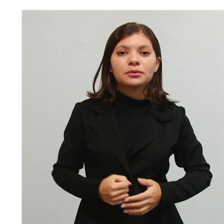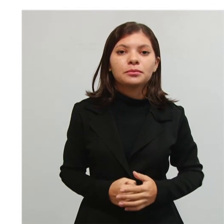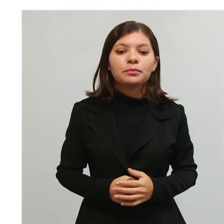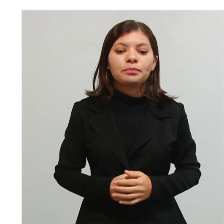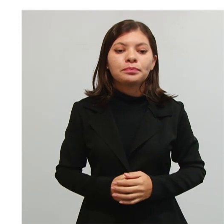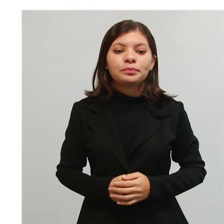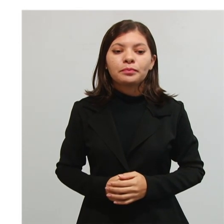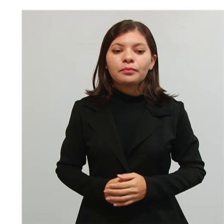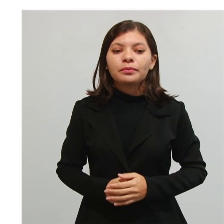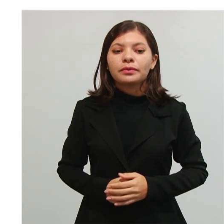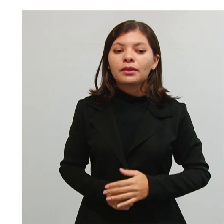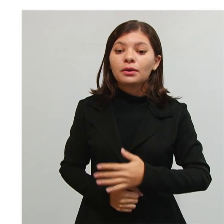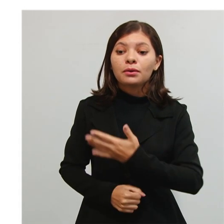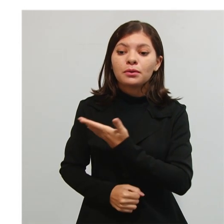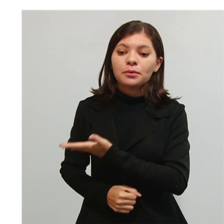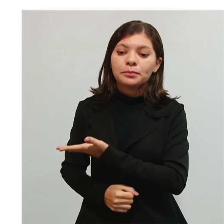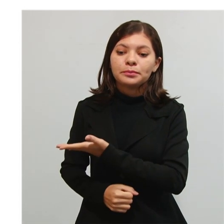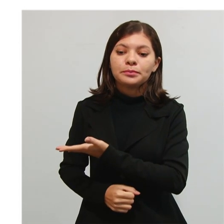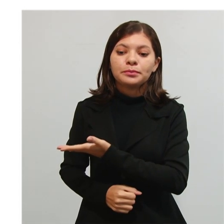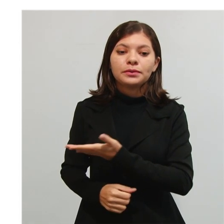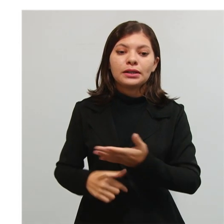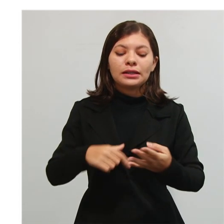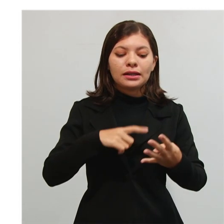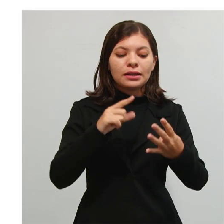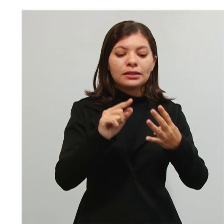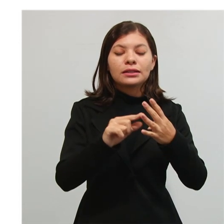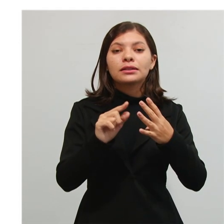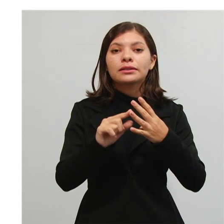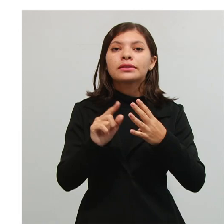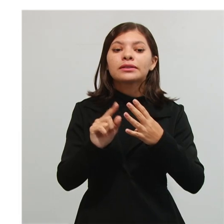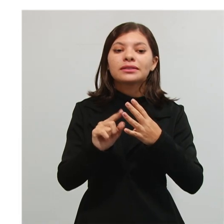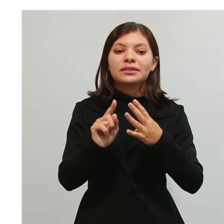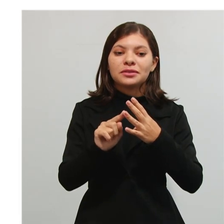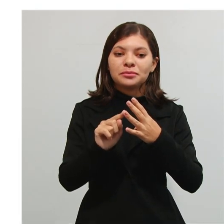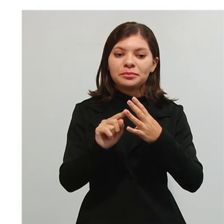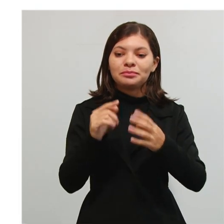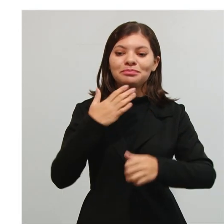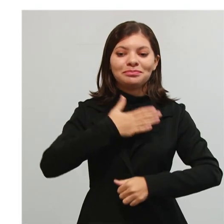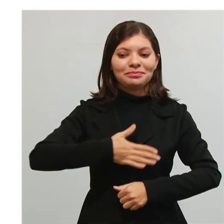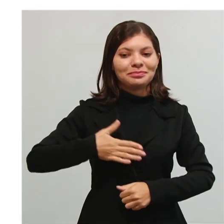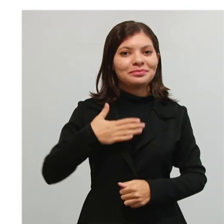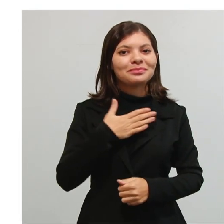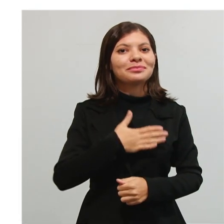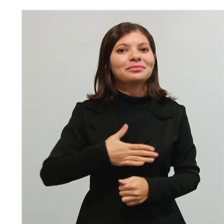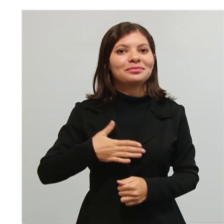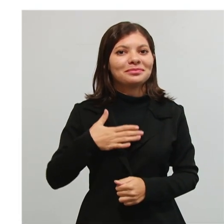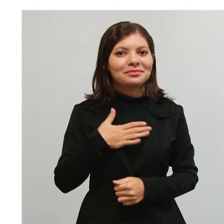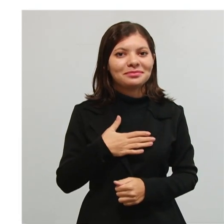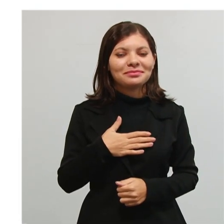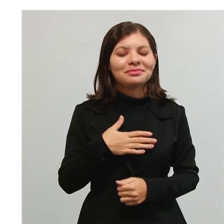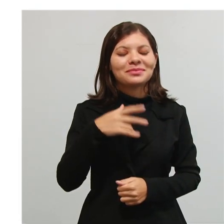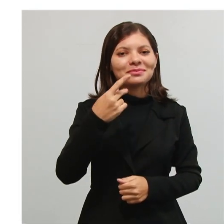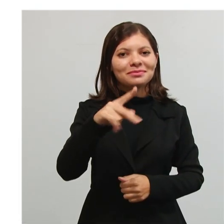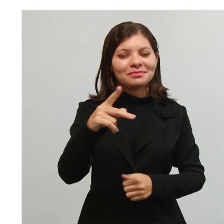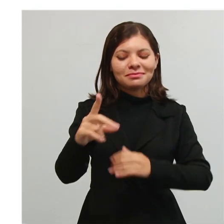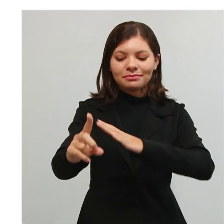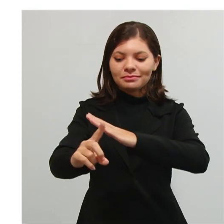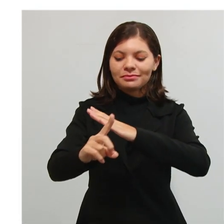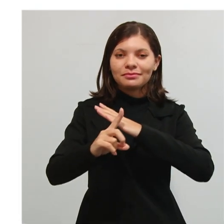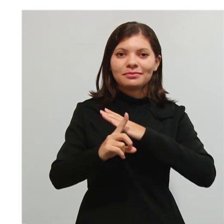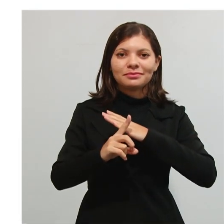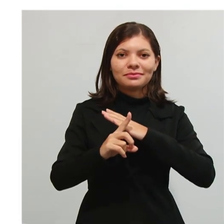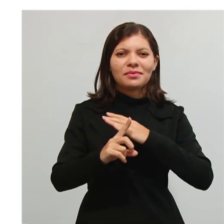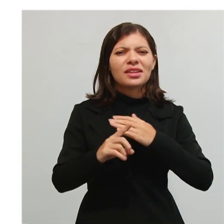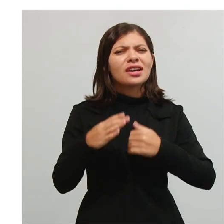na sequência nós temos então a terceira fase que é a fase de satisfazer o seu cliente